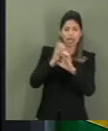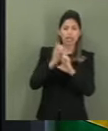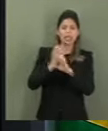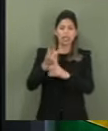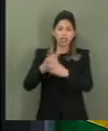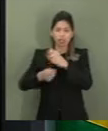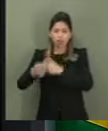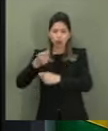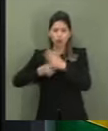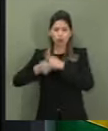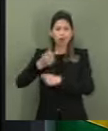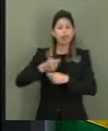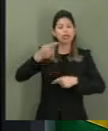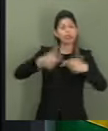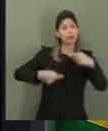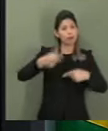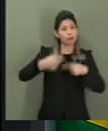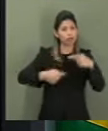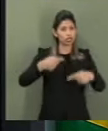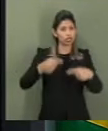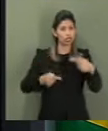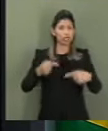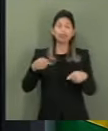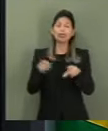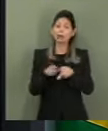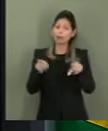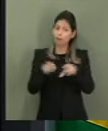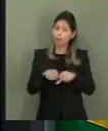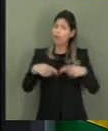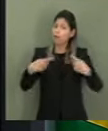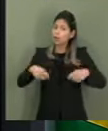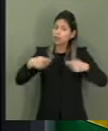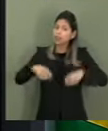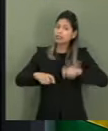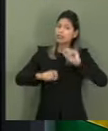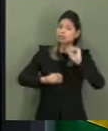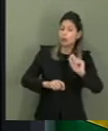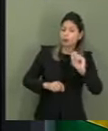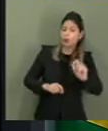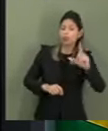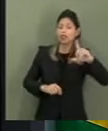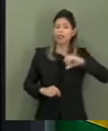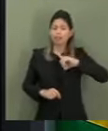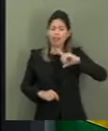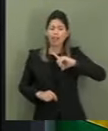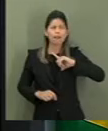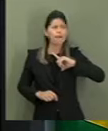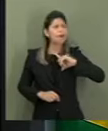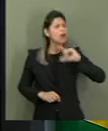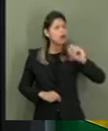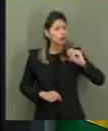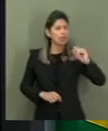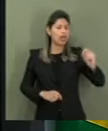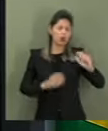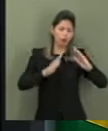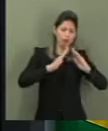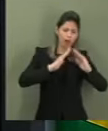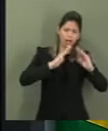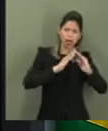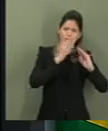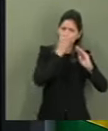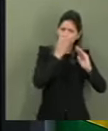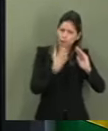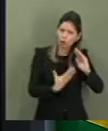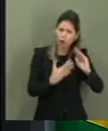Liberdade é ter moradia decente, emprego decente, é renda, salário digno, para que se contemple,